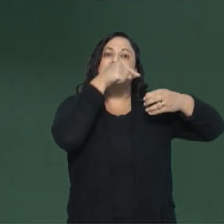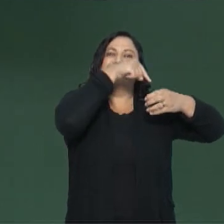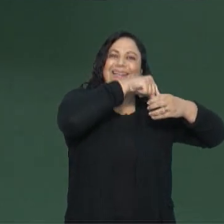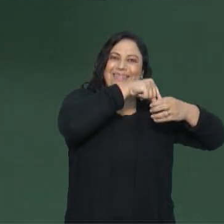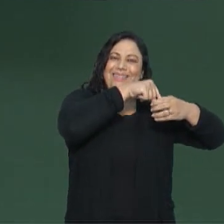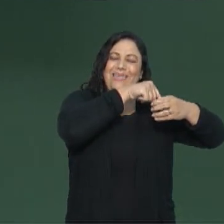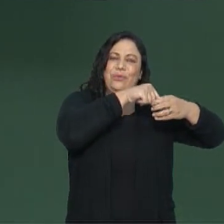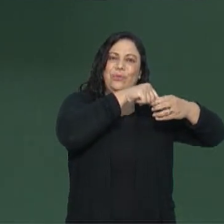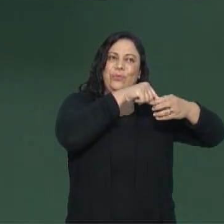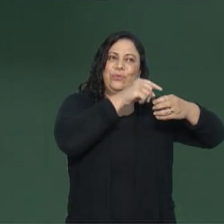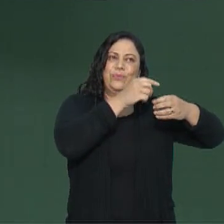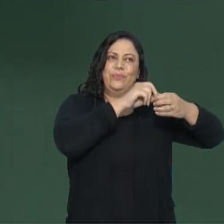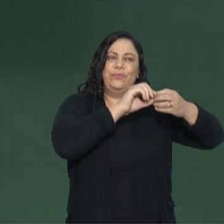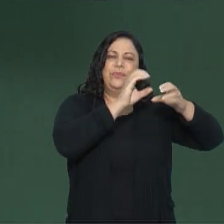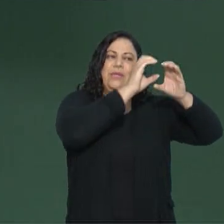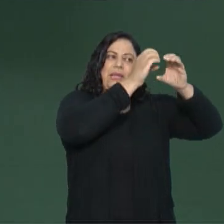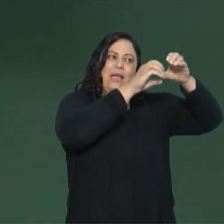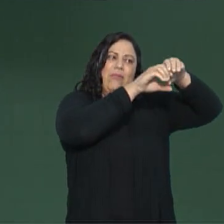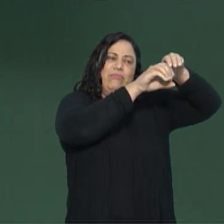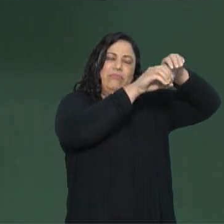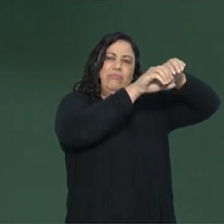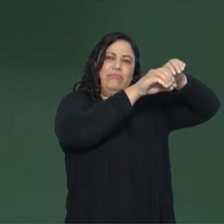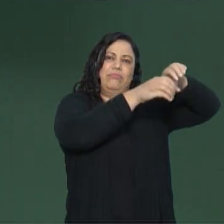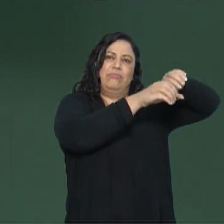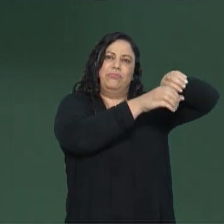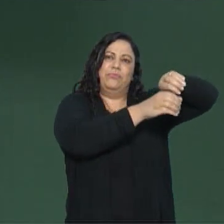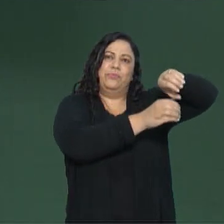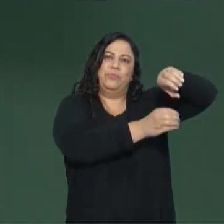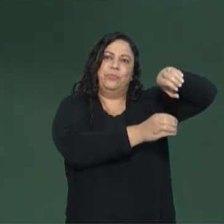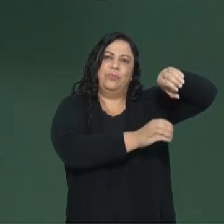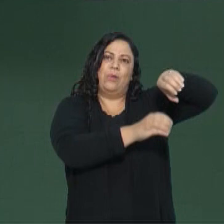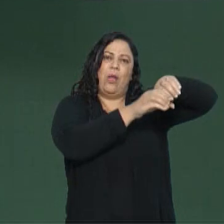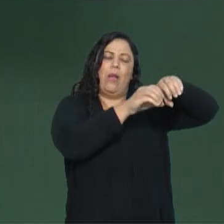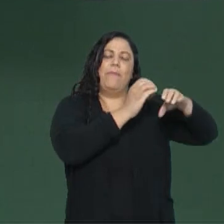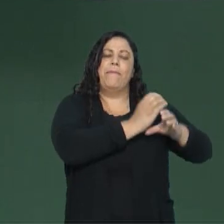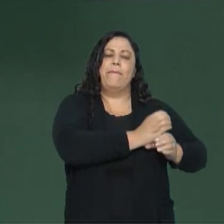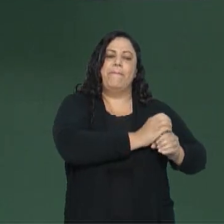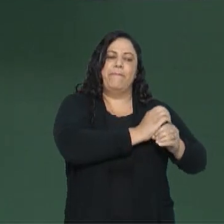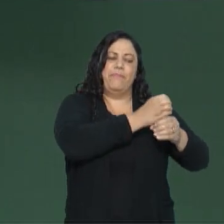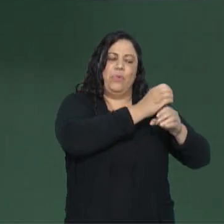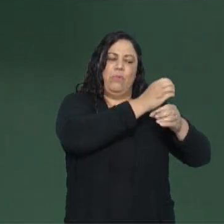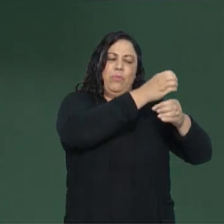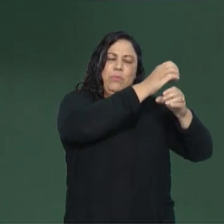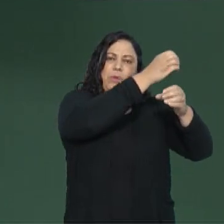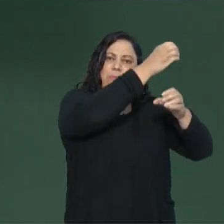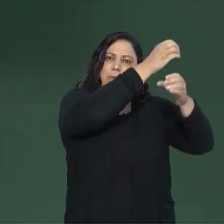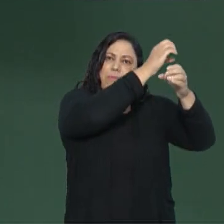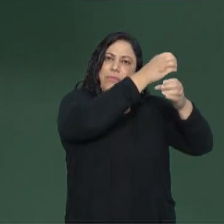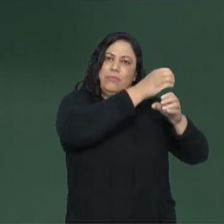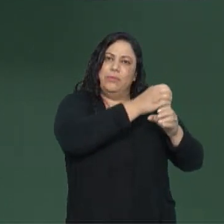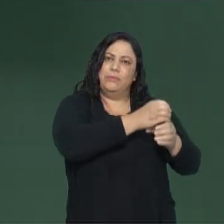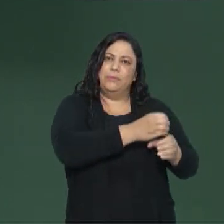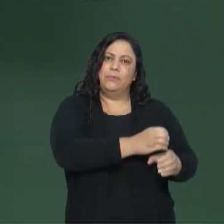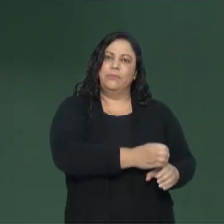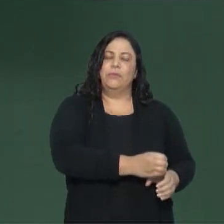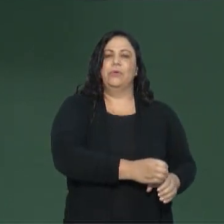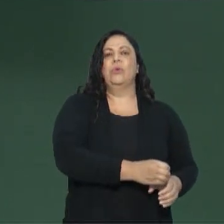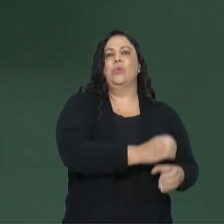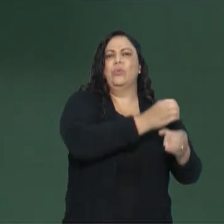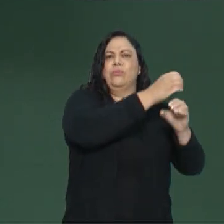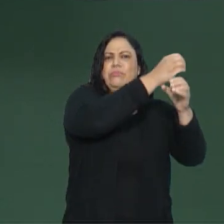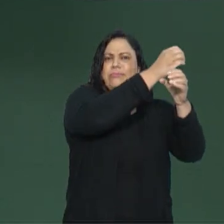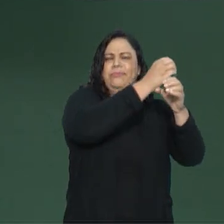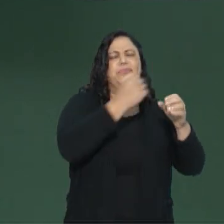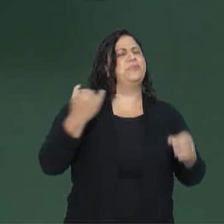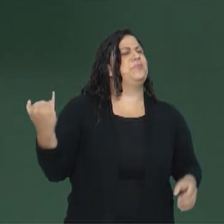medula espinal, que está dentro da nossa coluna vertebral. Percebam que são estruturas do sistema nervoso